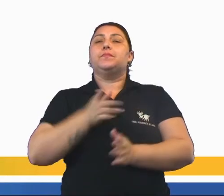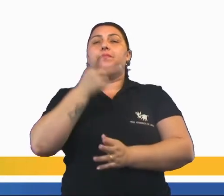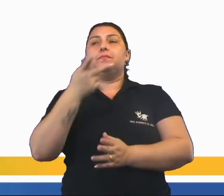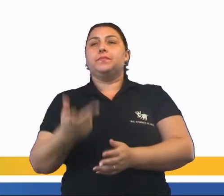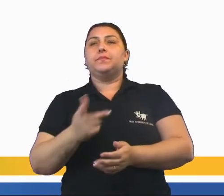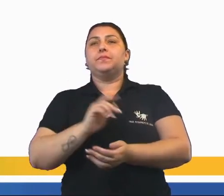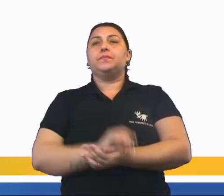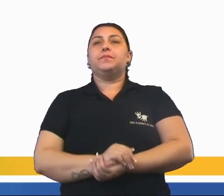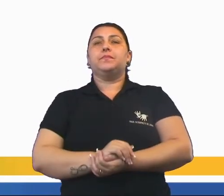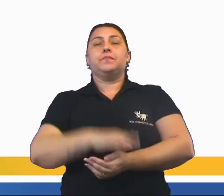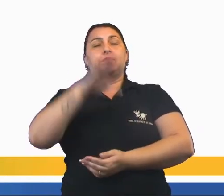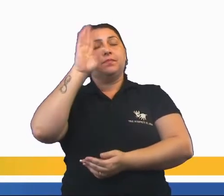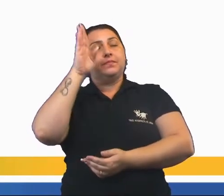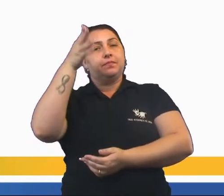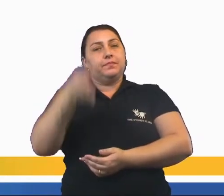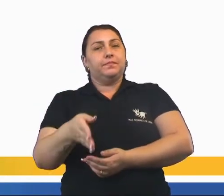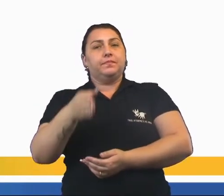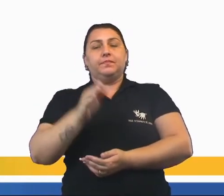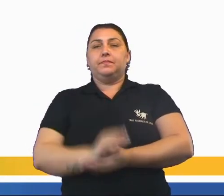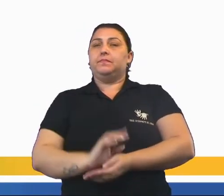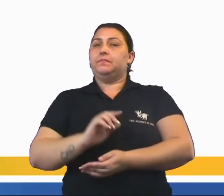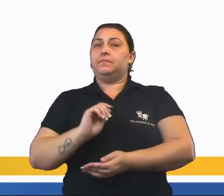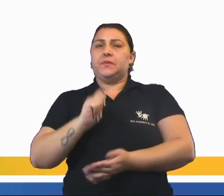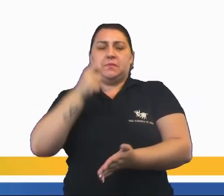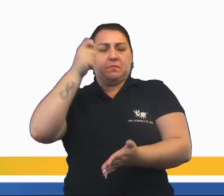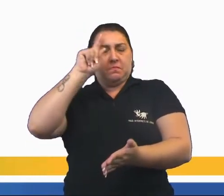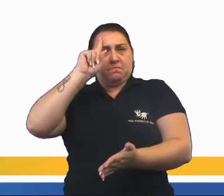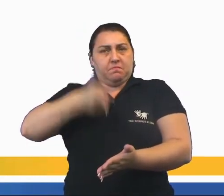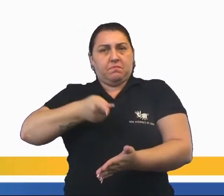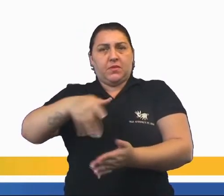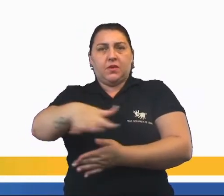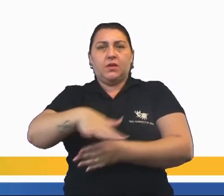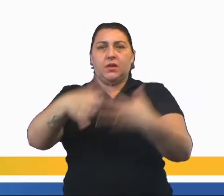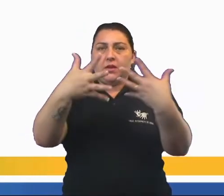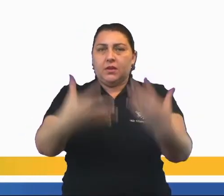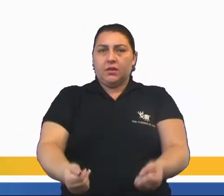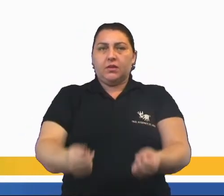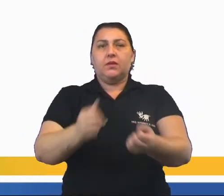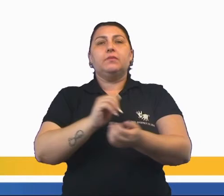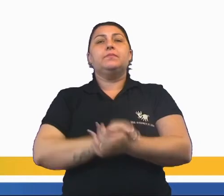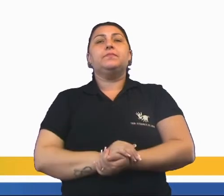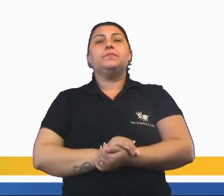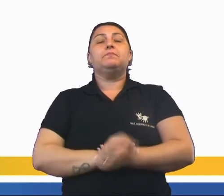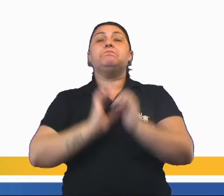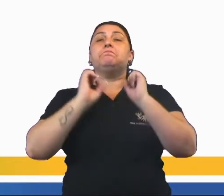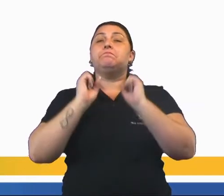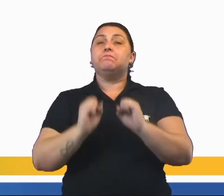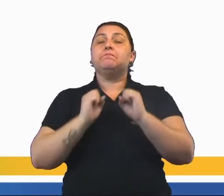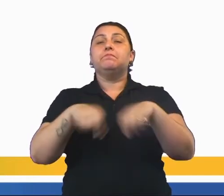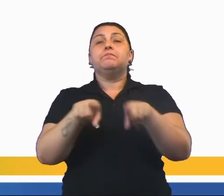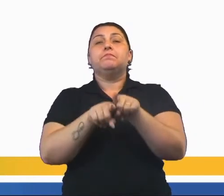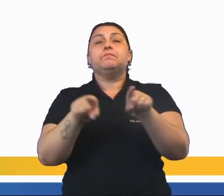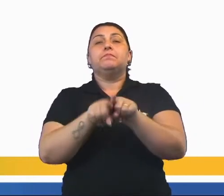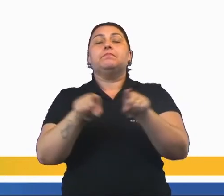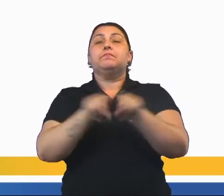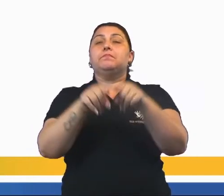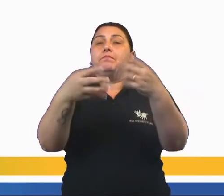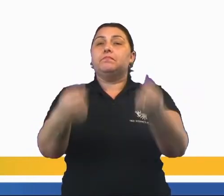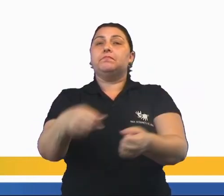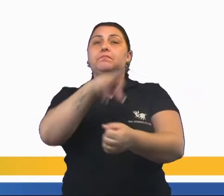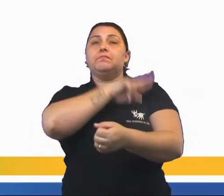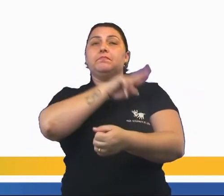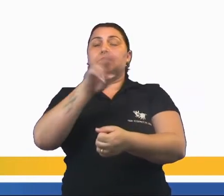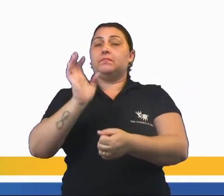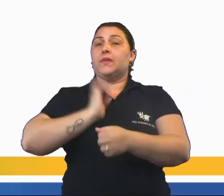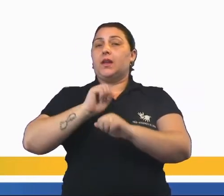aqui. Um princípio religioso não pode ser imposto na sociedade. A questão ética, eventualmente, pode se submeter a uma aceitação